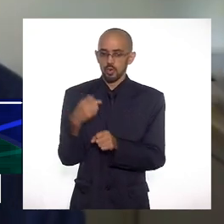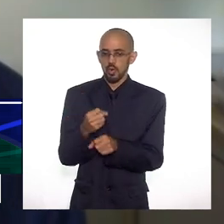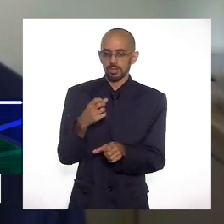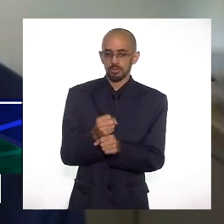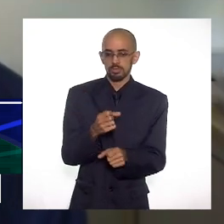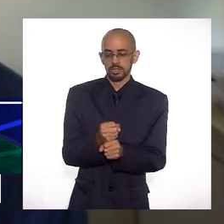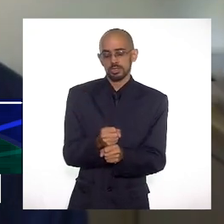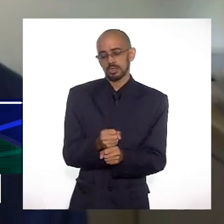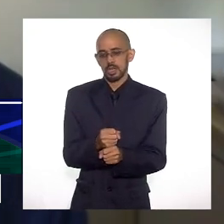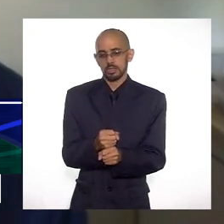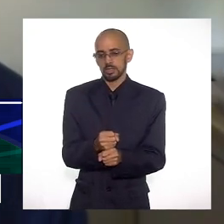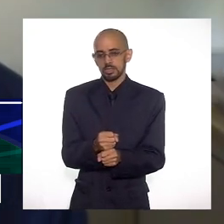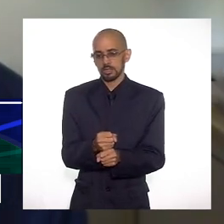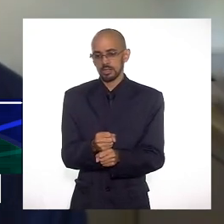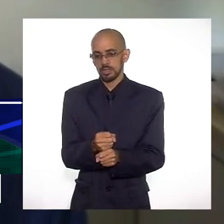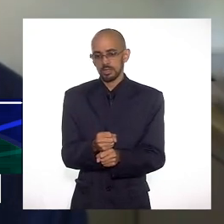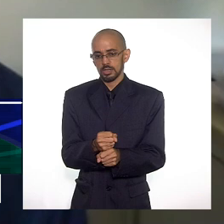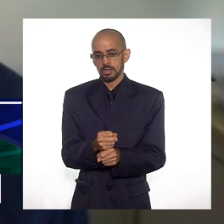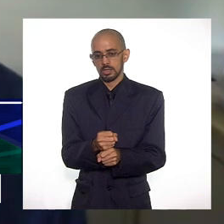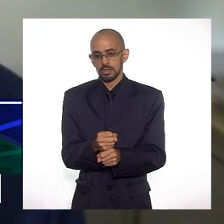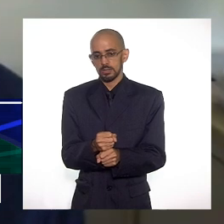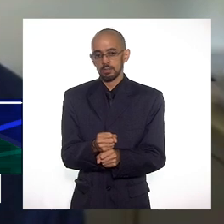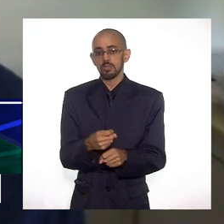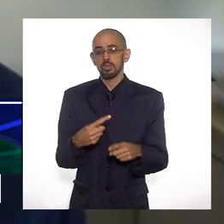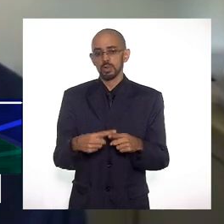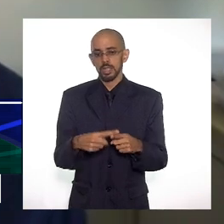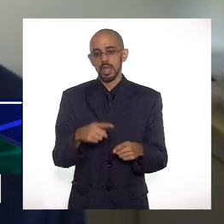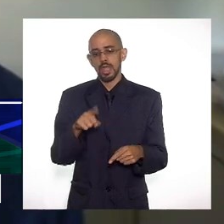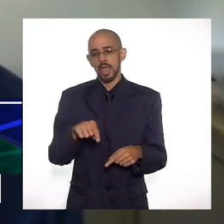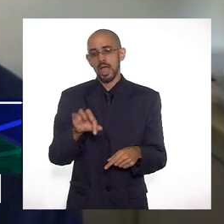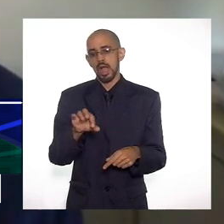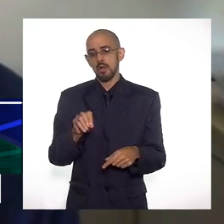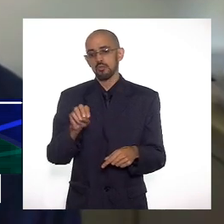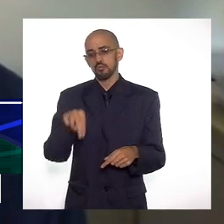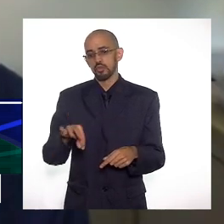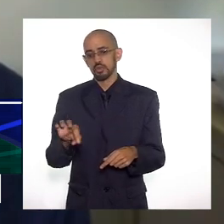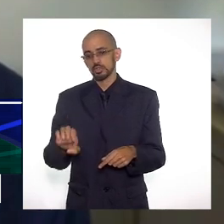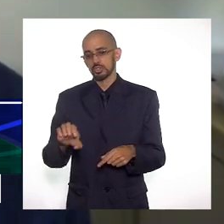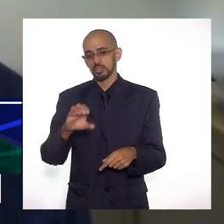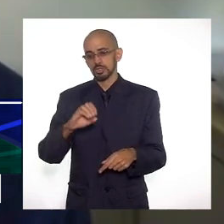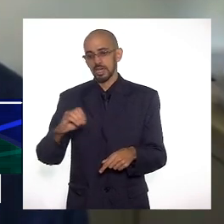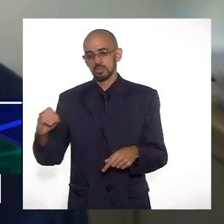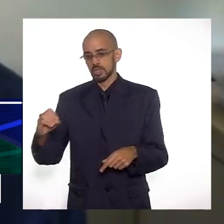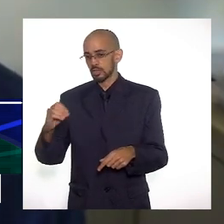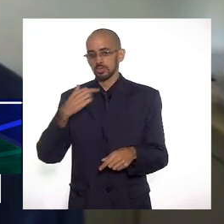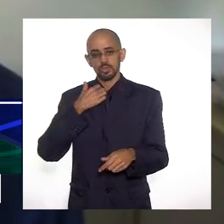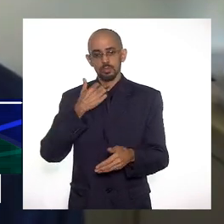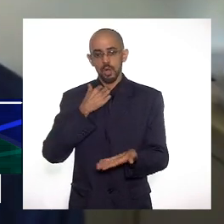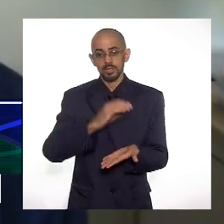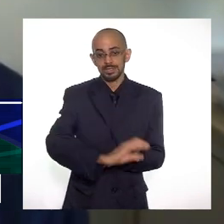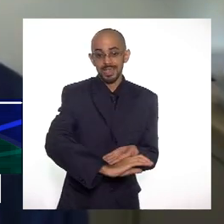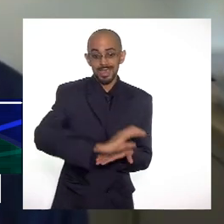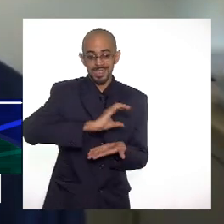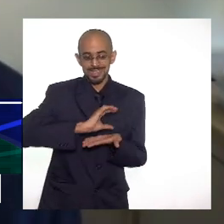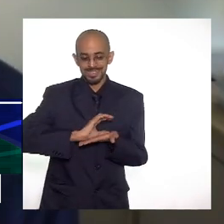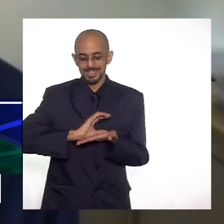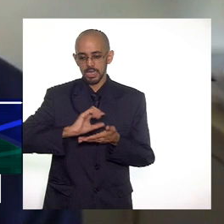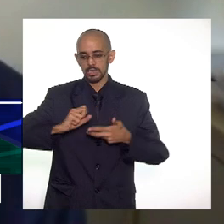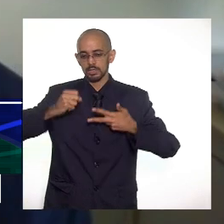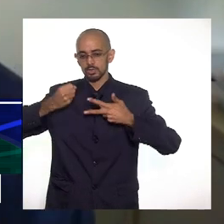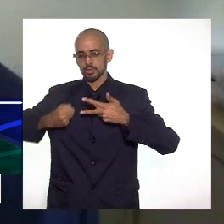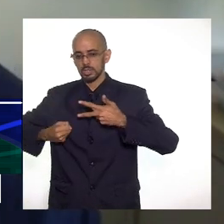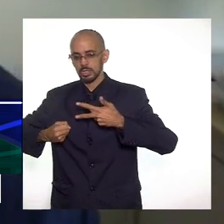contabilização, porque é da fonte 00, não pode ser contabilizado como receita dos poderes. E